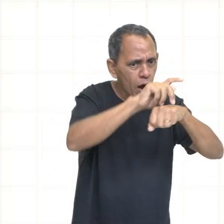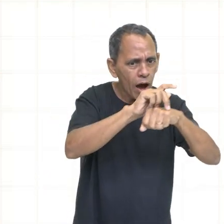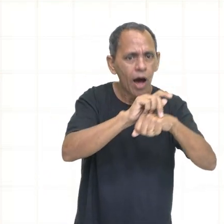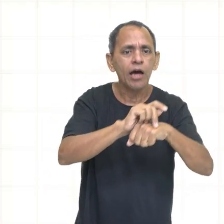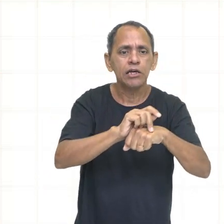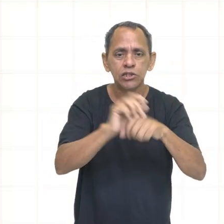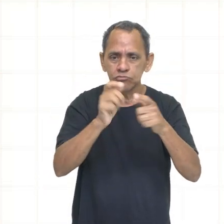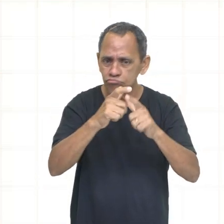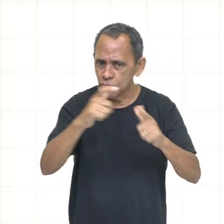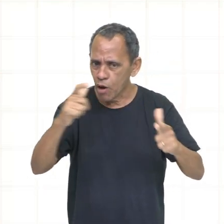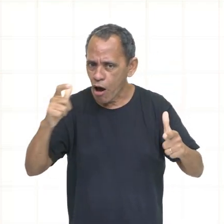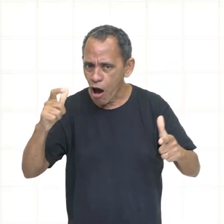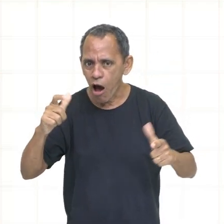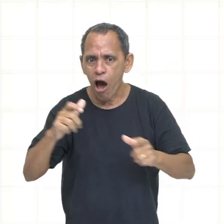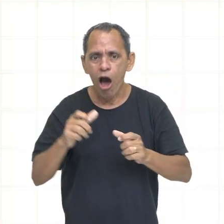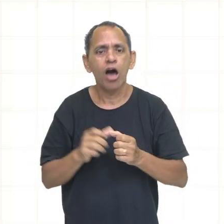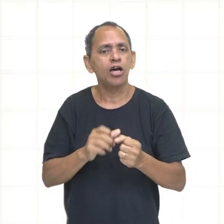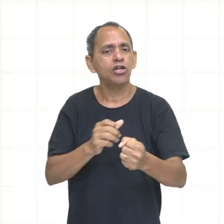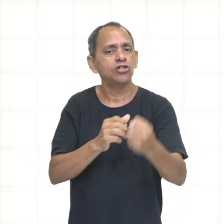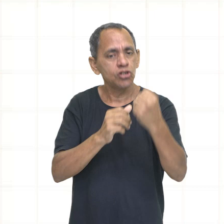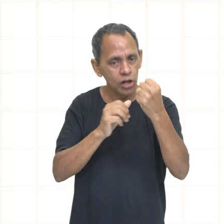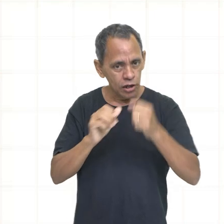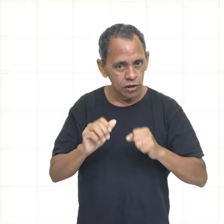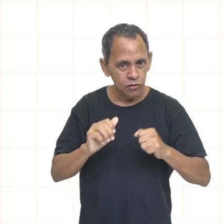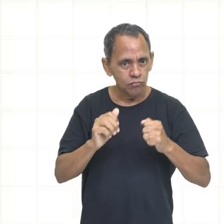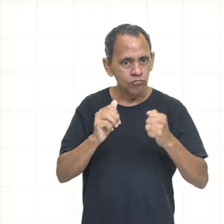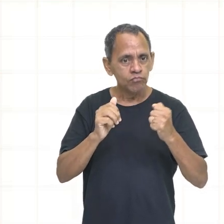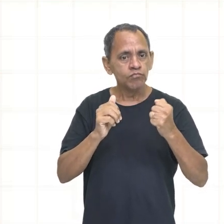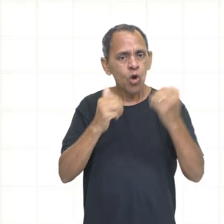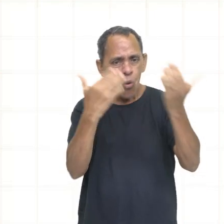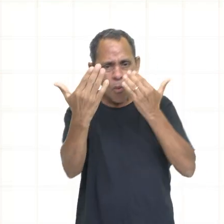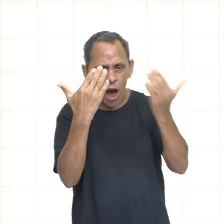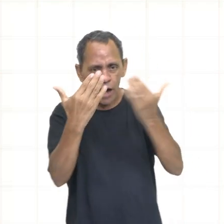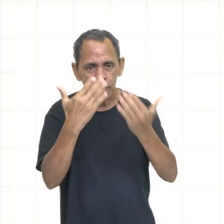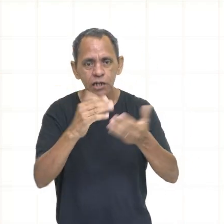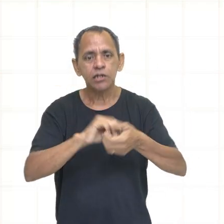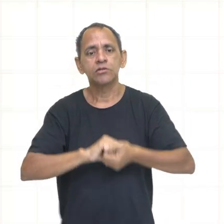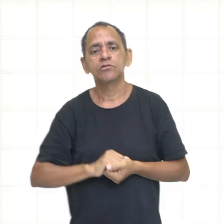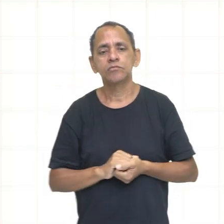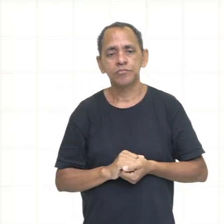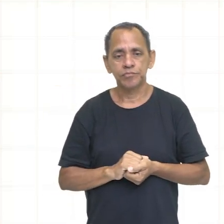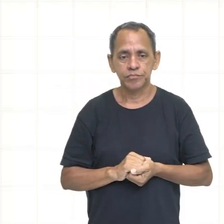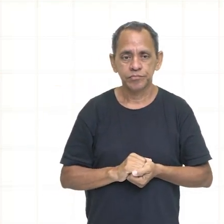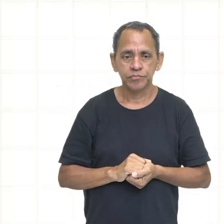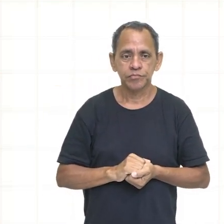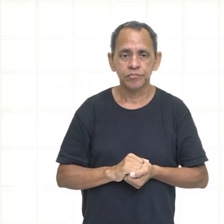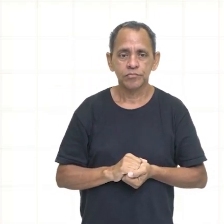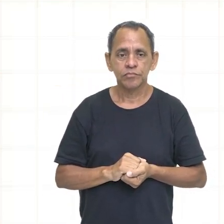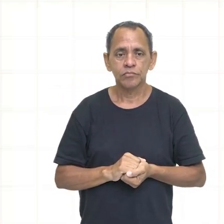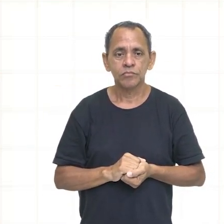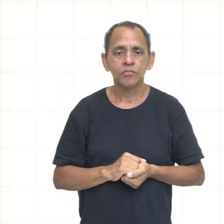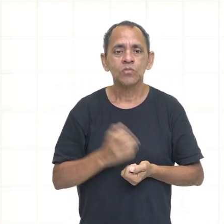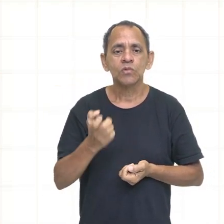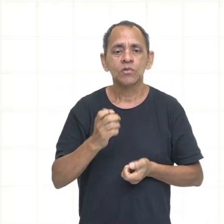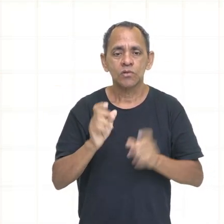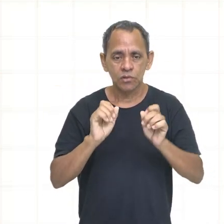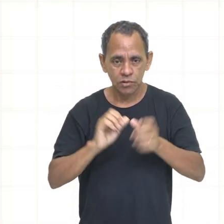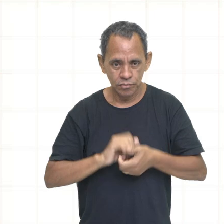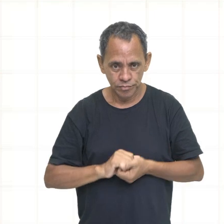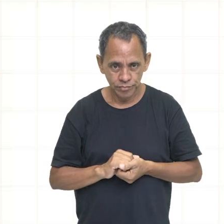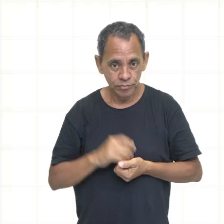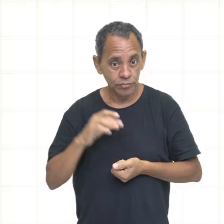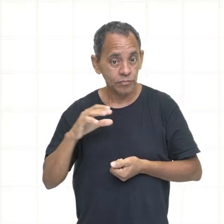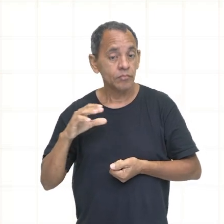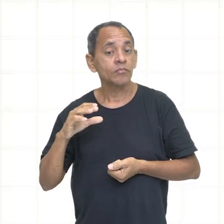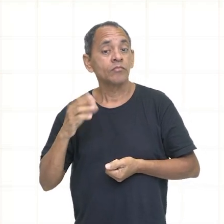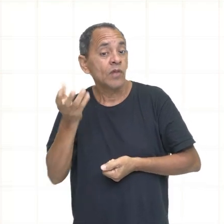inevitabilidade, quase que não sai, de um conflito e até mesmo desejando, aceleraram seus preparativos bélicos, ou